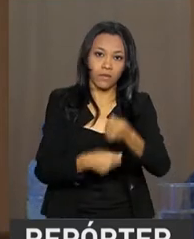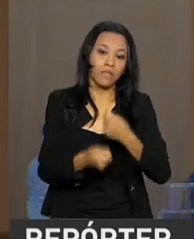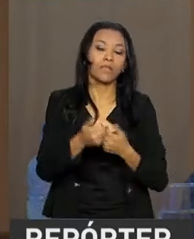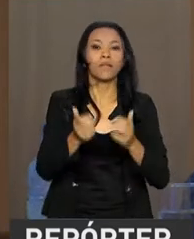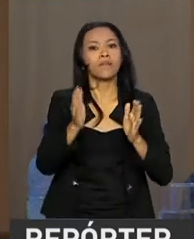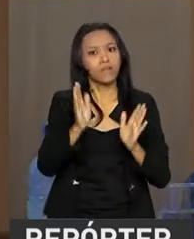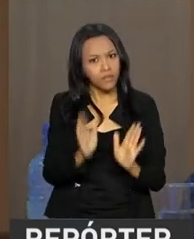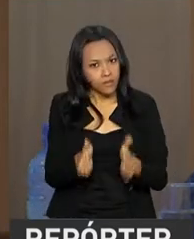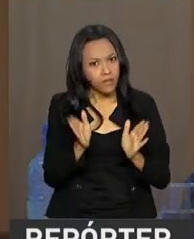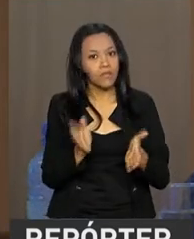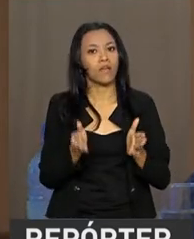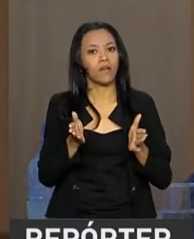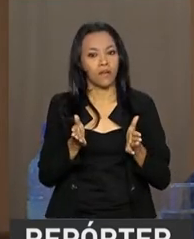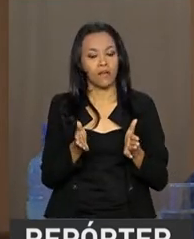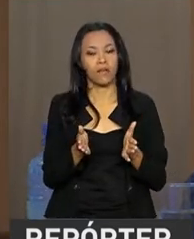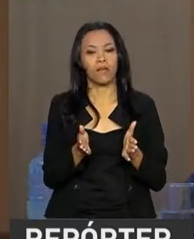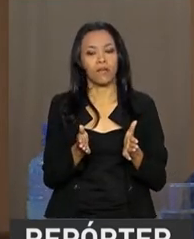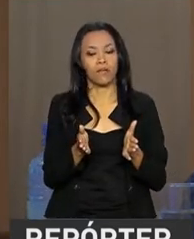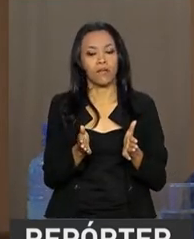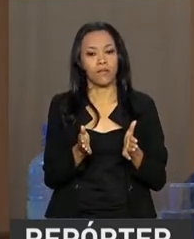já disseminada